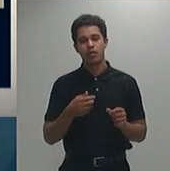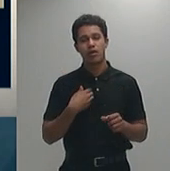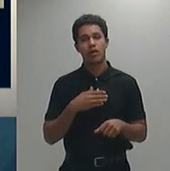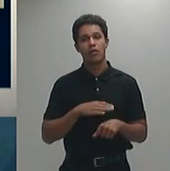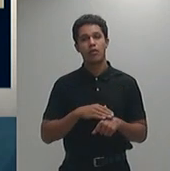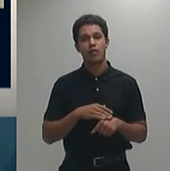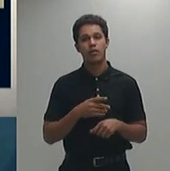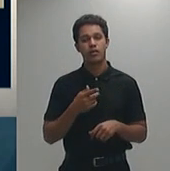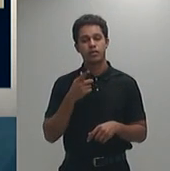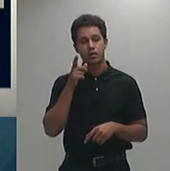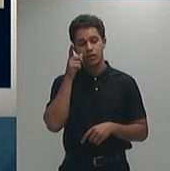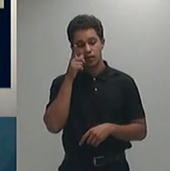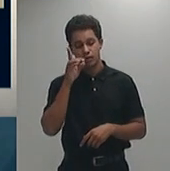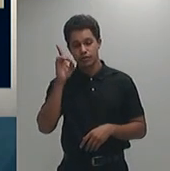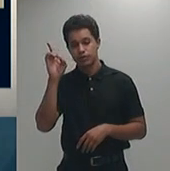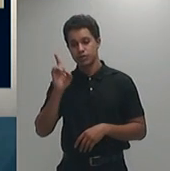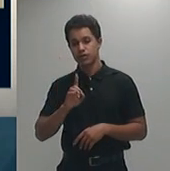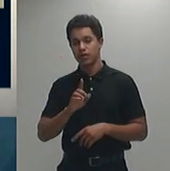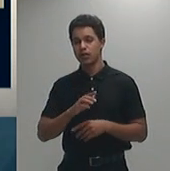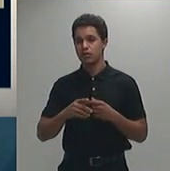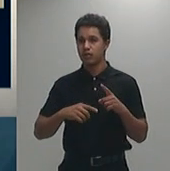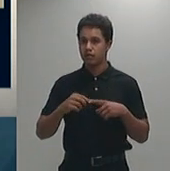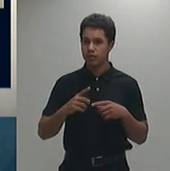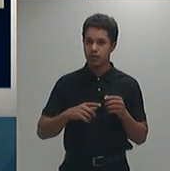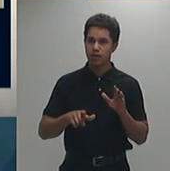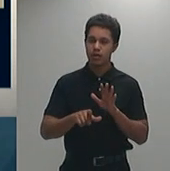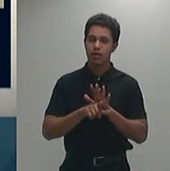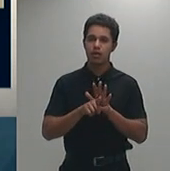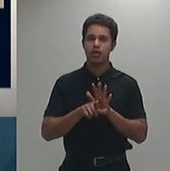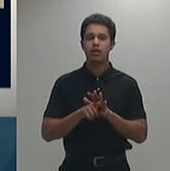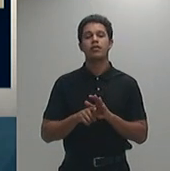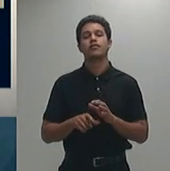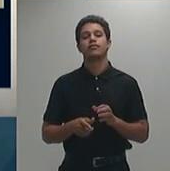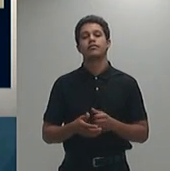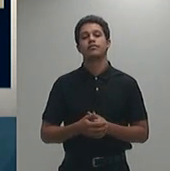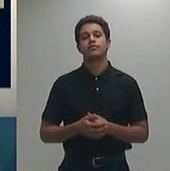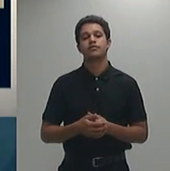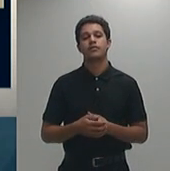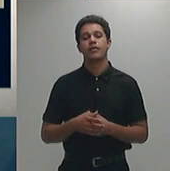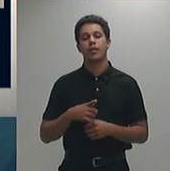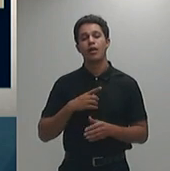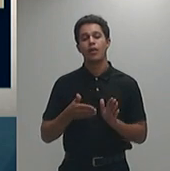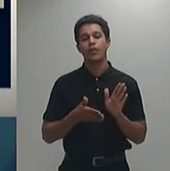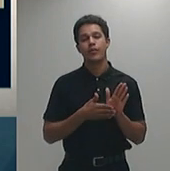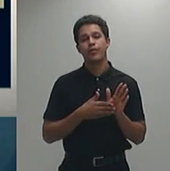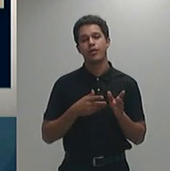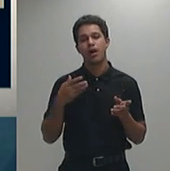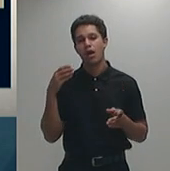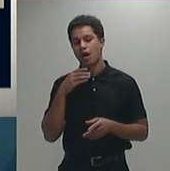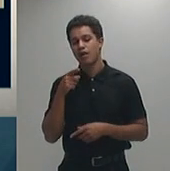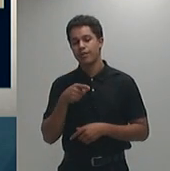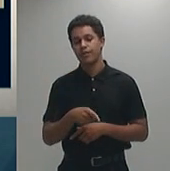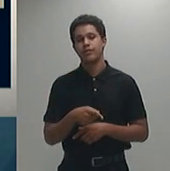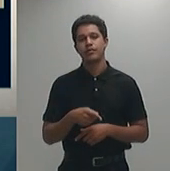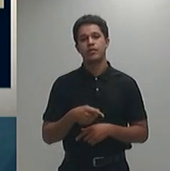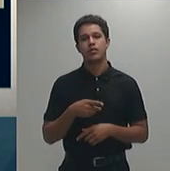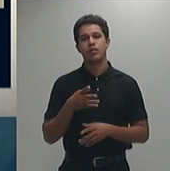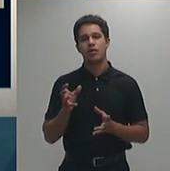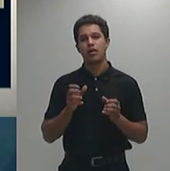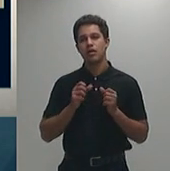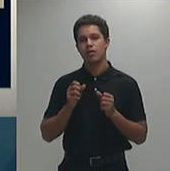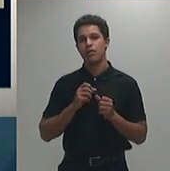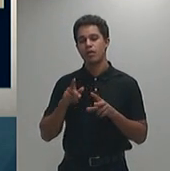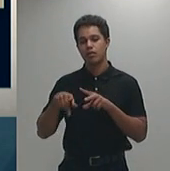e direitos da companhia no Exercício da legitimação extraordinária tempo propósito imediato imediata Na verdade o recebimento do prêmio